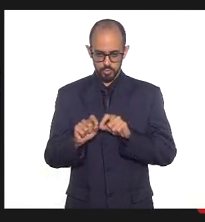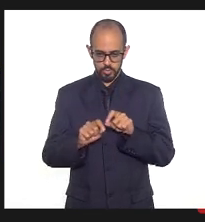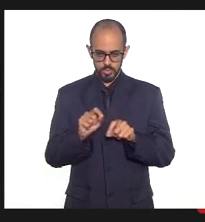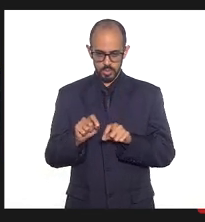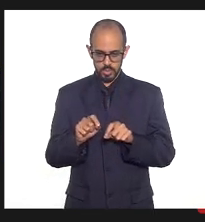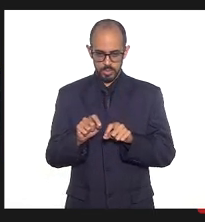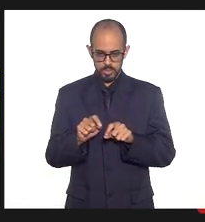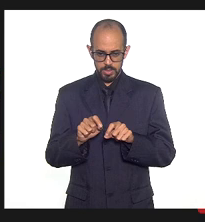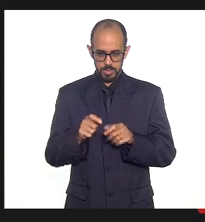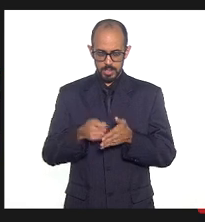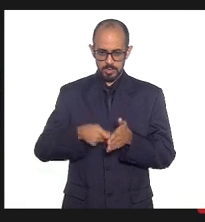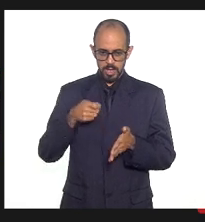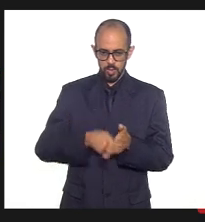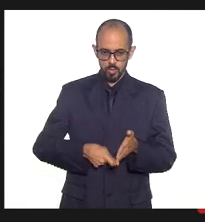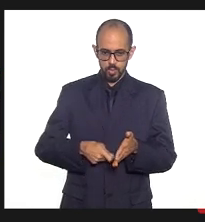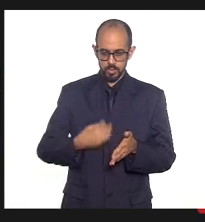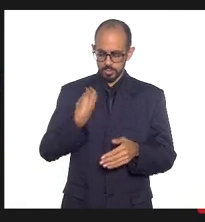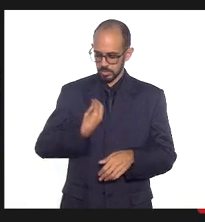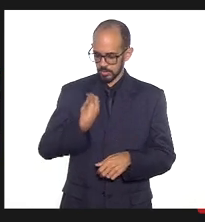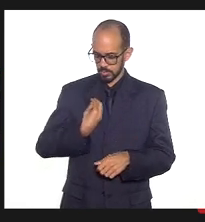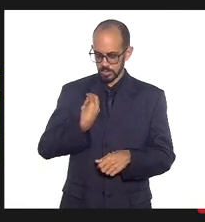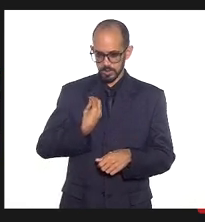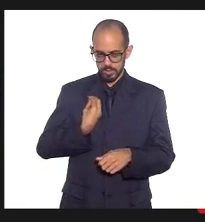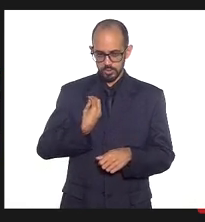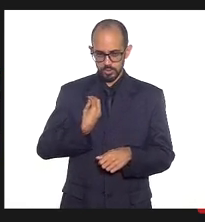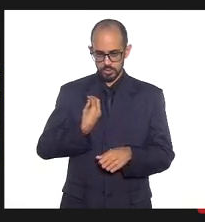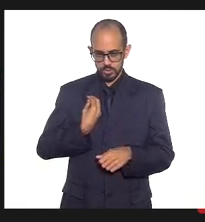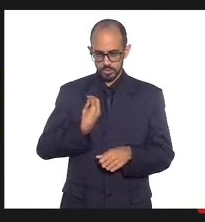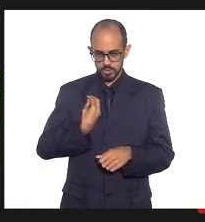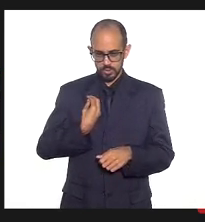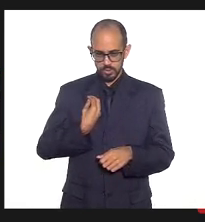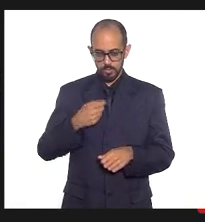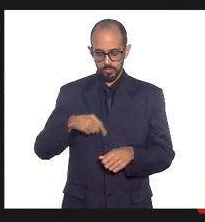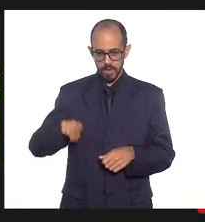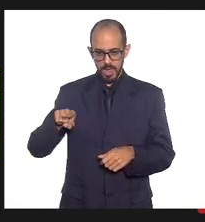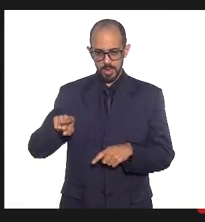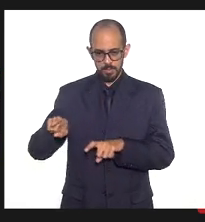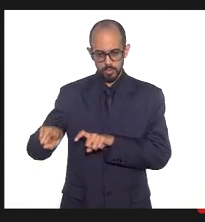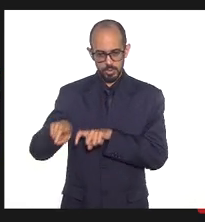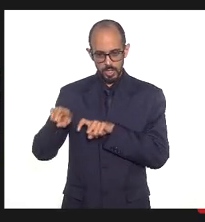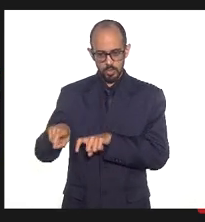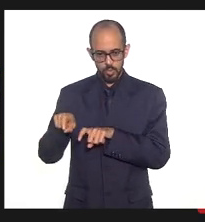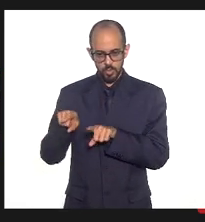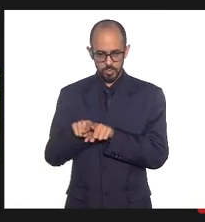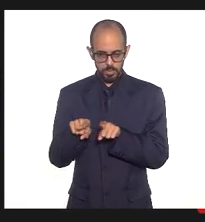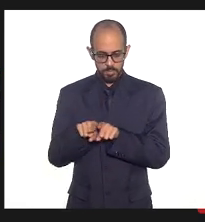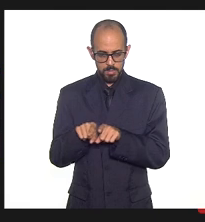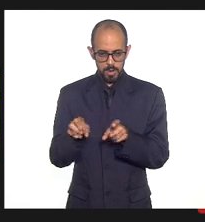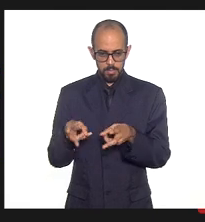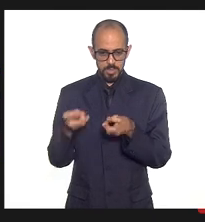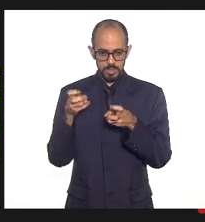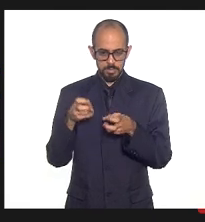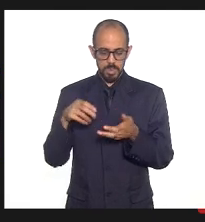frente esteja presente, que vá lá na ponta, vá para o interior do Estado, para ver uma realidade